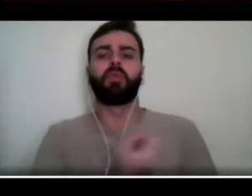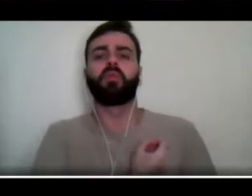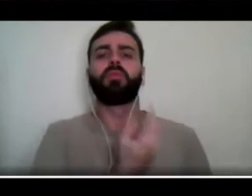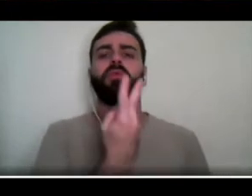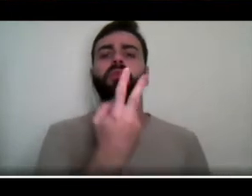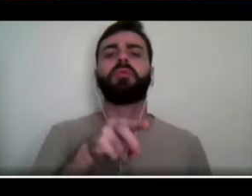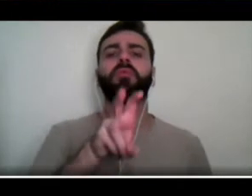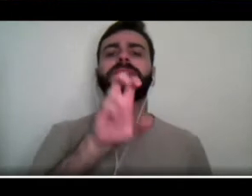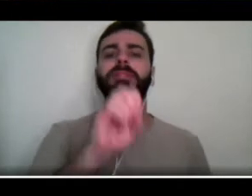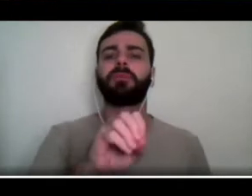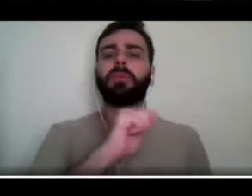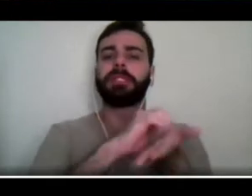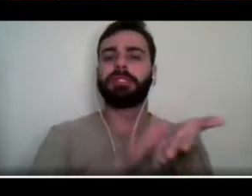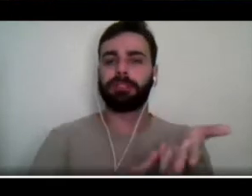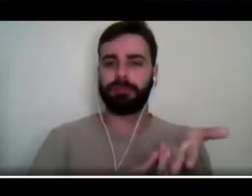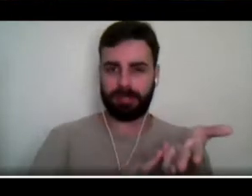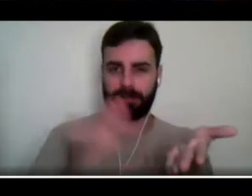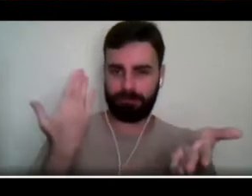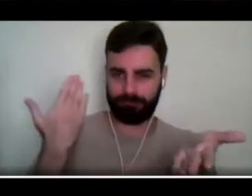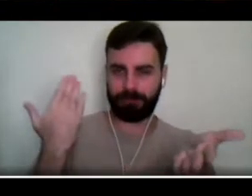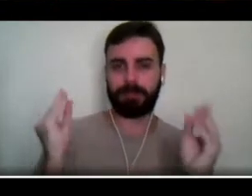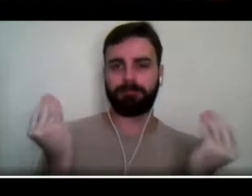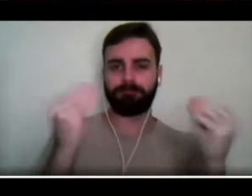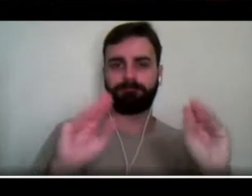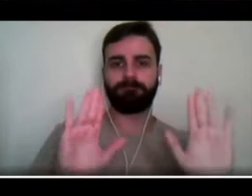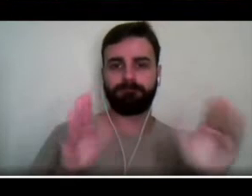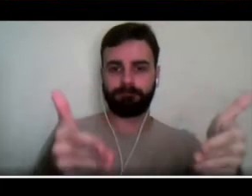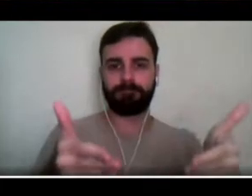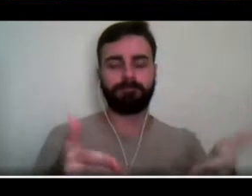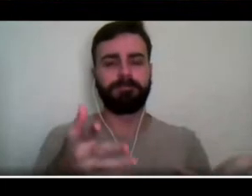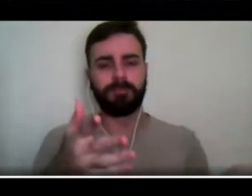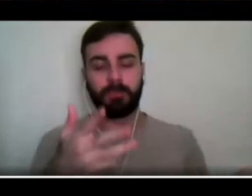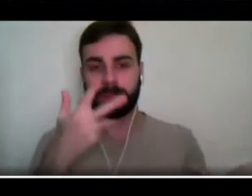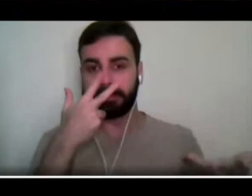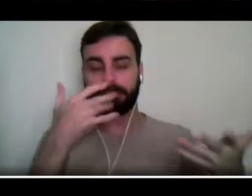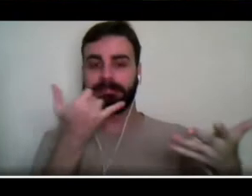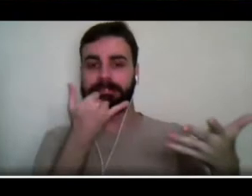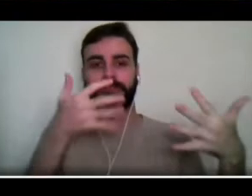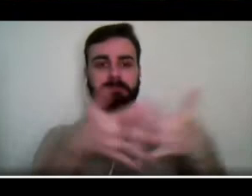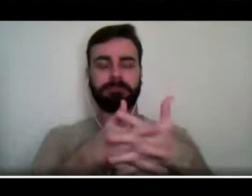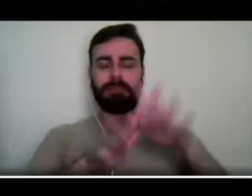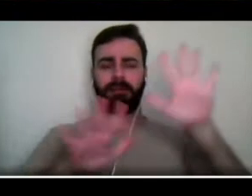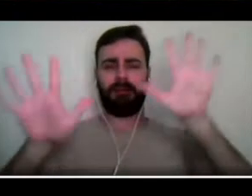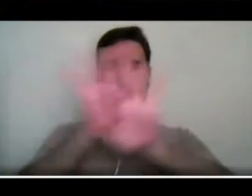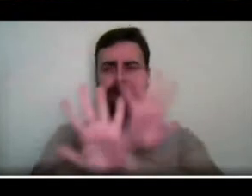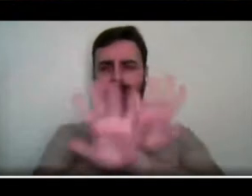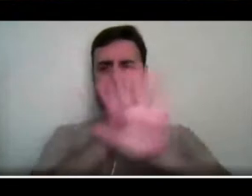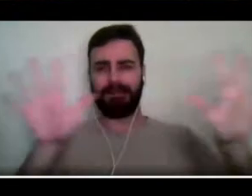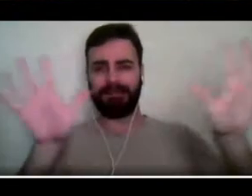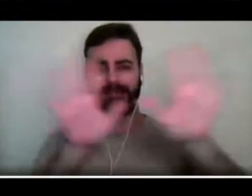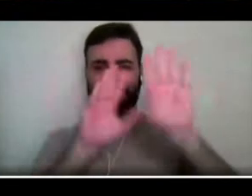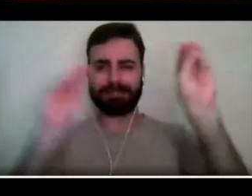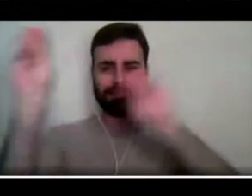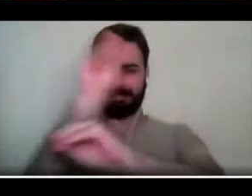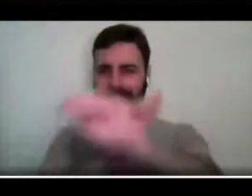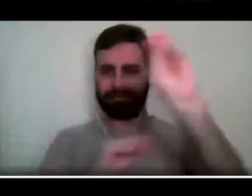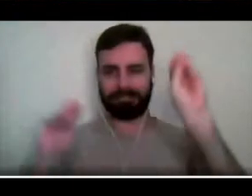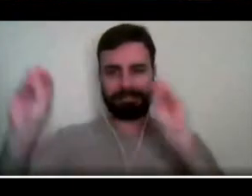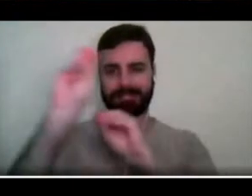Nossa, isso aqui virou uma esculhambação. Antes de postar lá, eu vou ter que